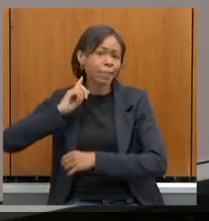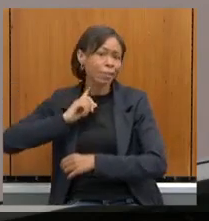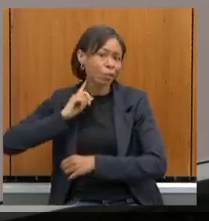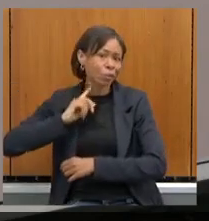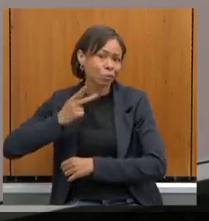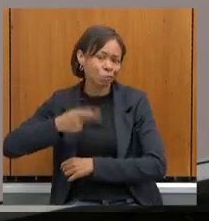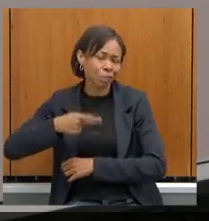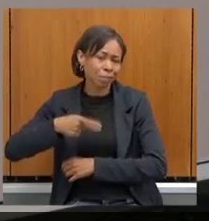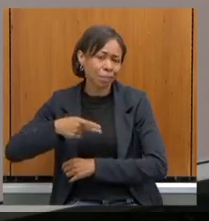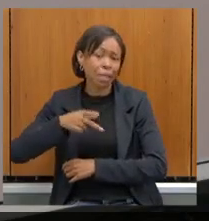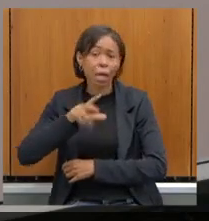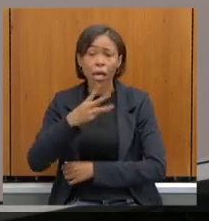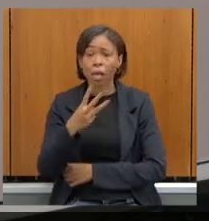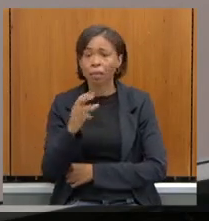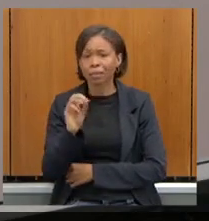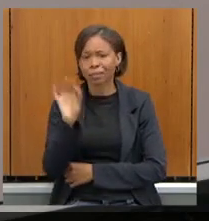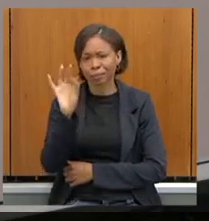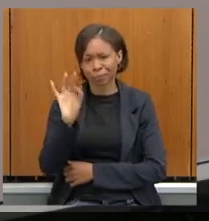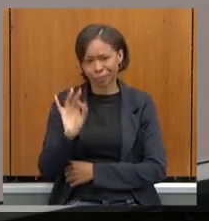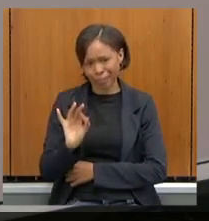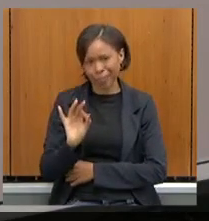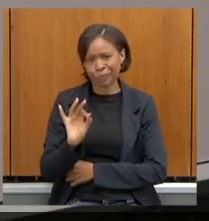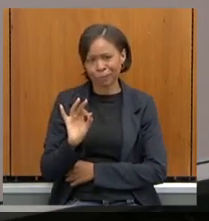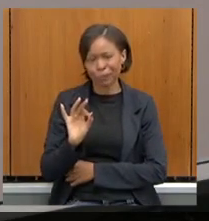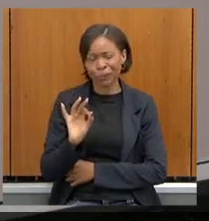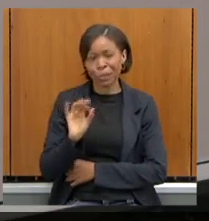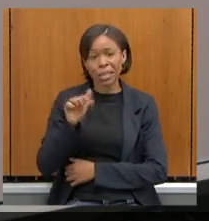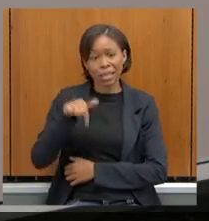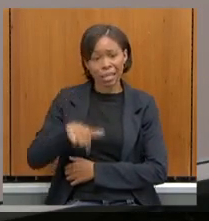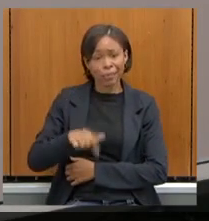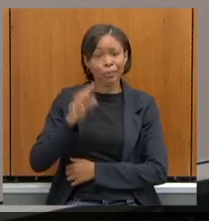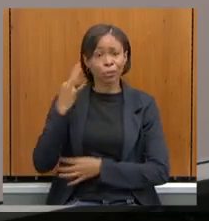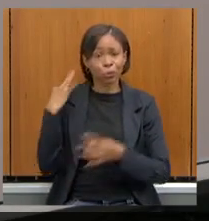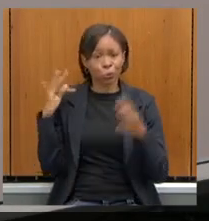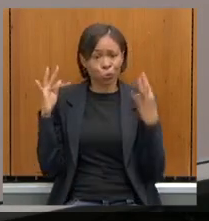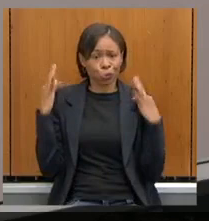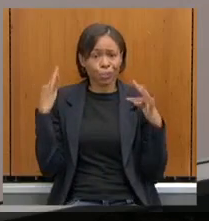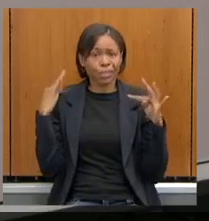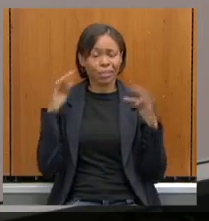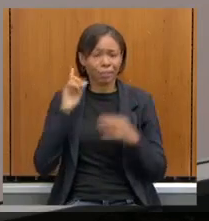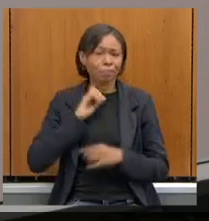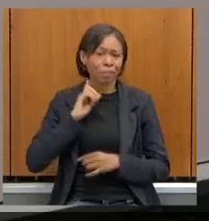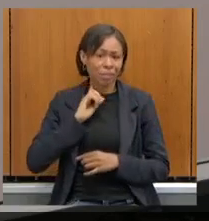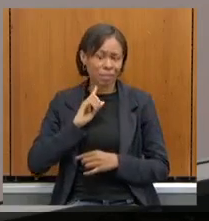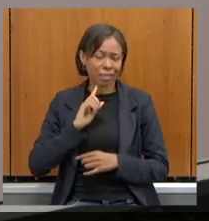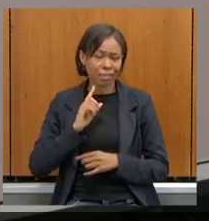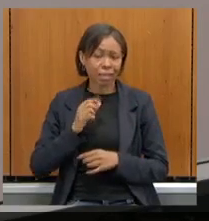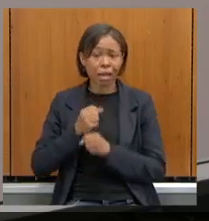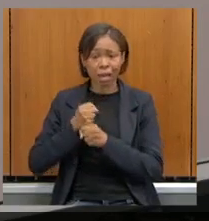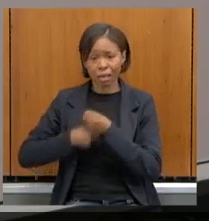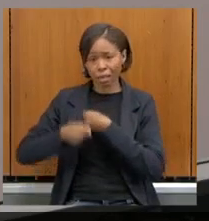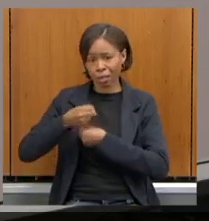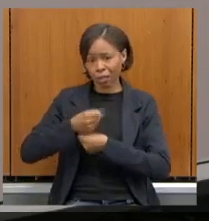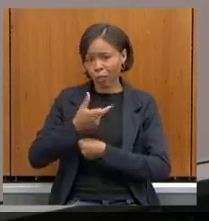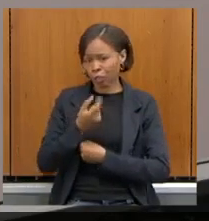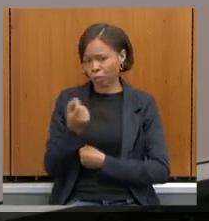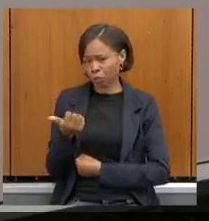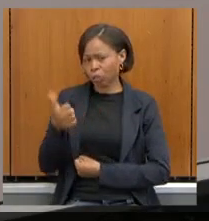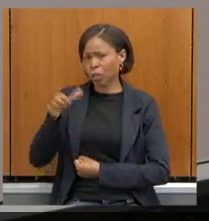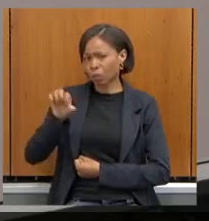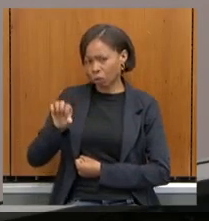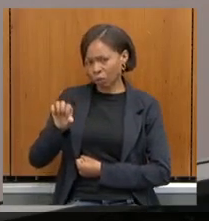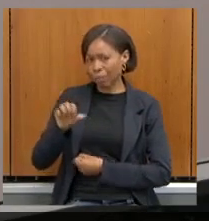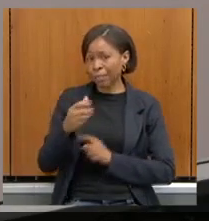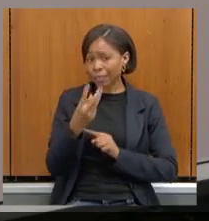Minas Gerais. Se o turismo deixou em Minas Gerais no ano de 2019, 30 bilhões de reais, 10